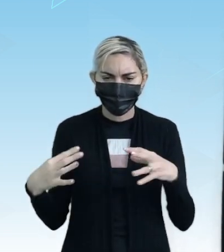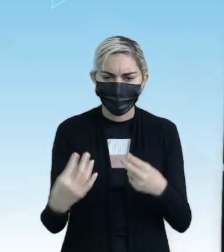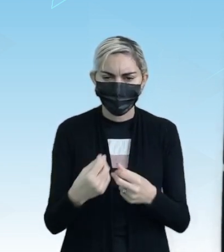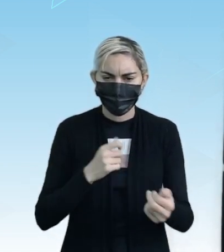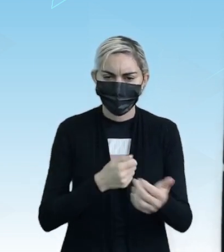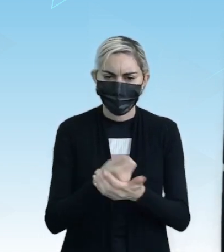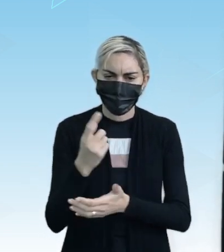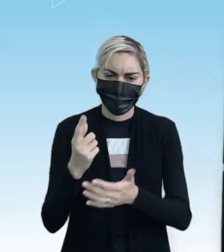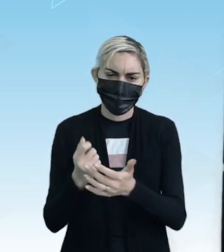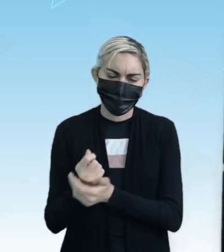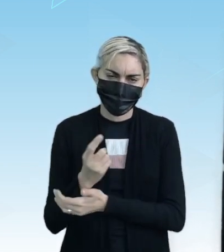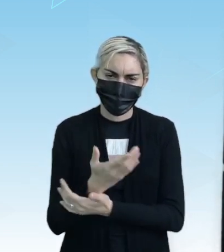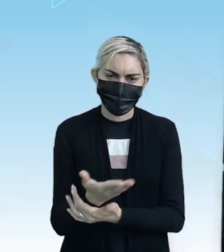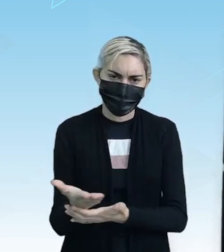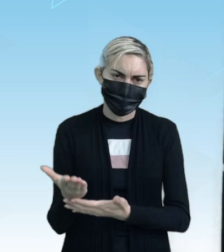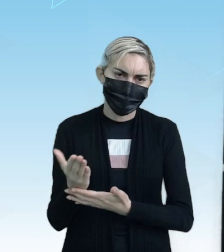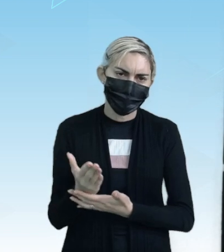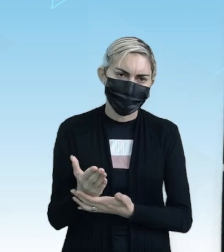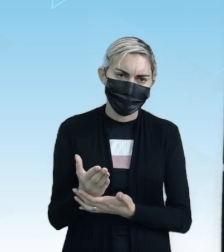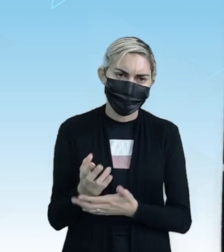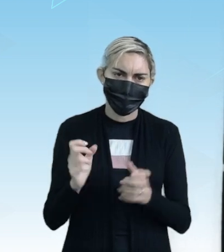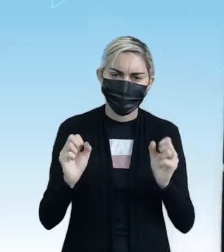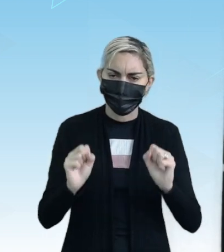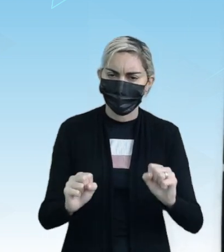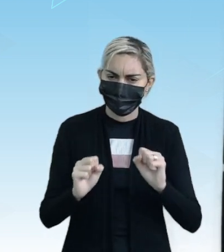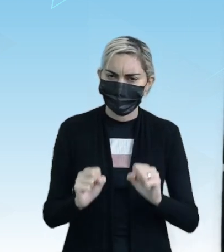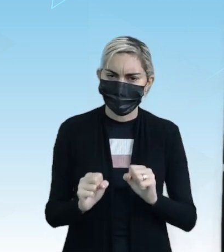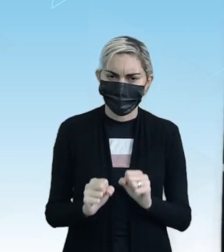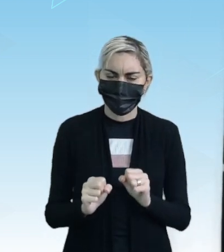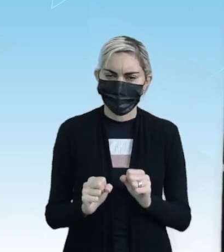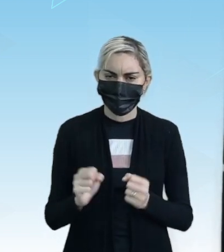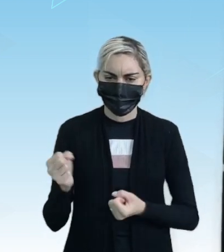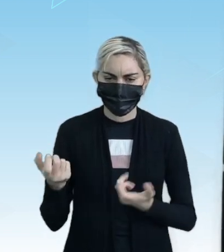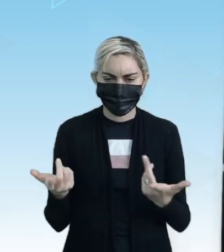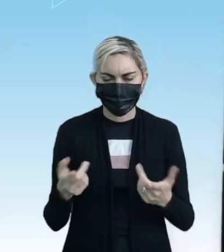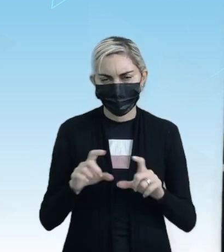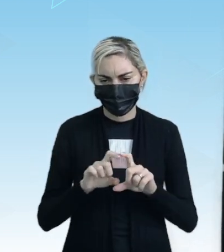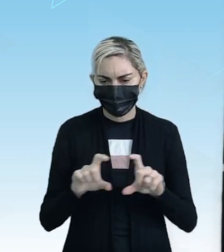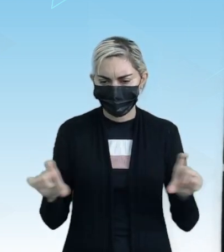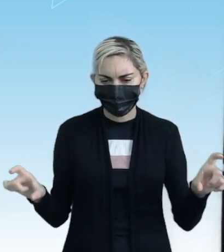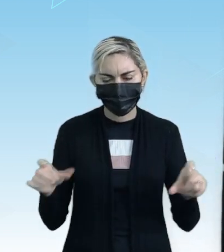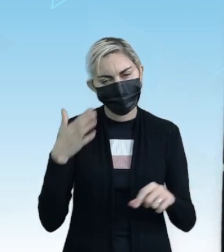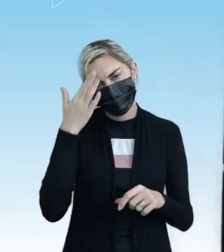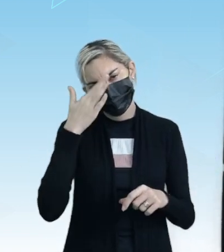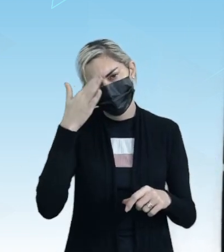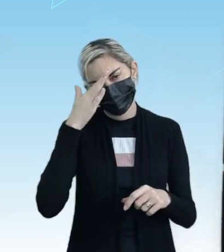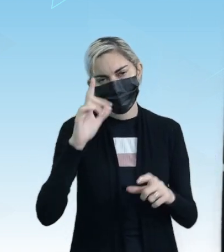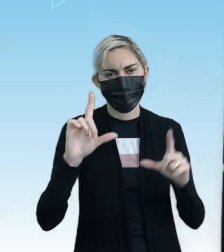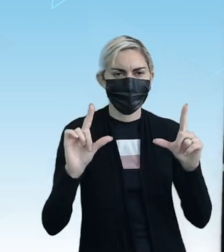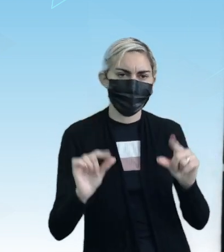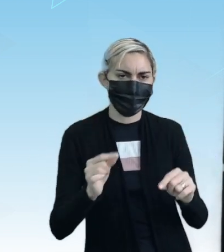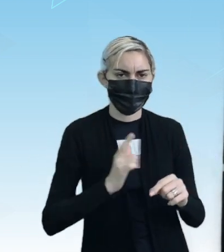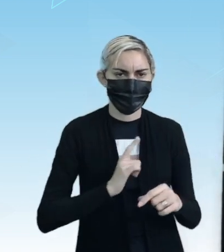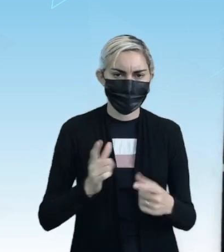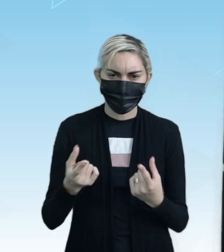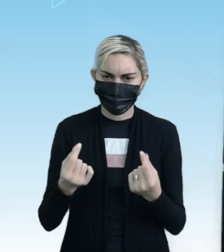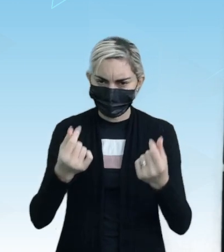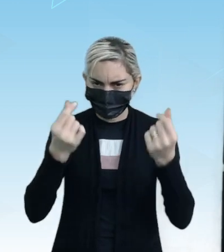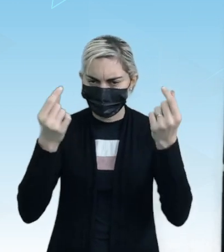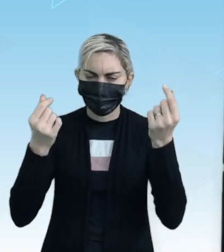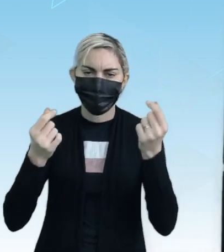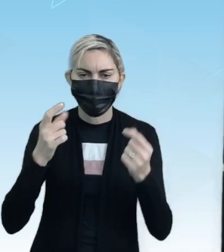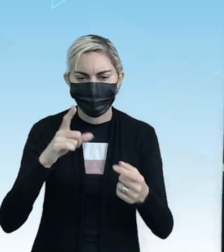compraram, inclusive você, até você, que poderia ser, no caso, na frase, entender o que menos tem dinheiro, ou então o